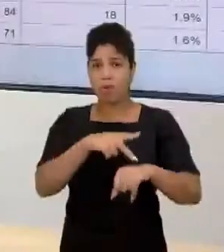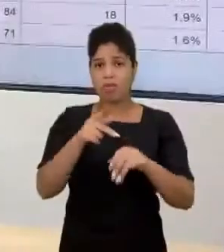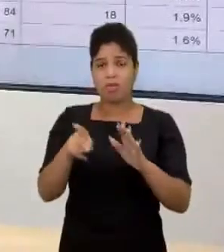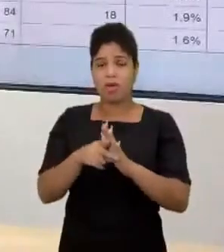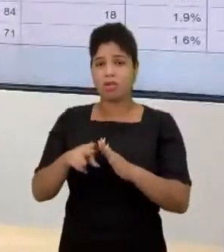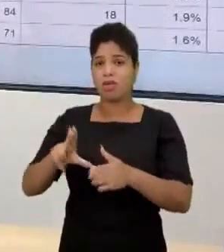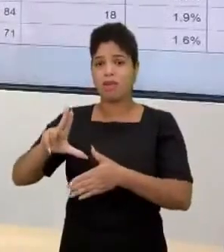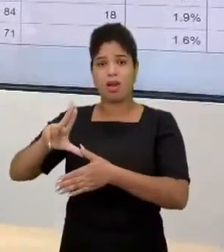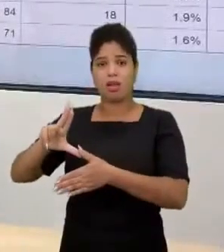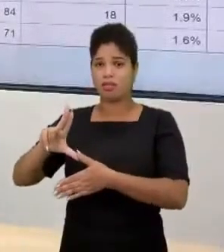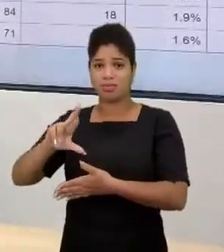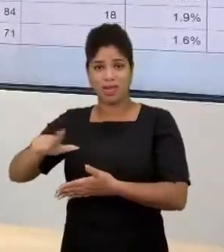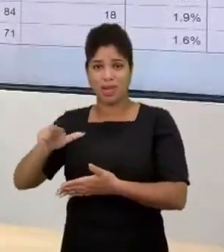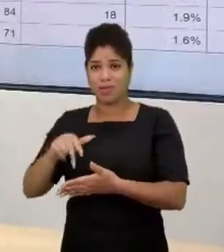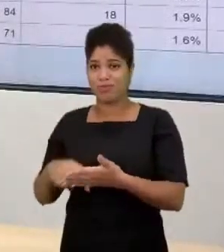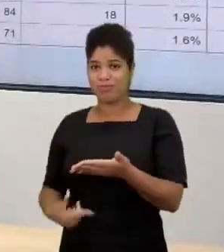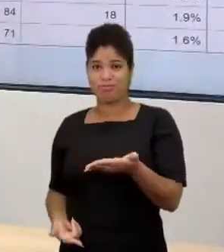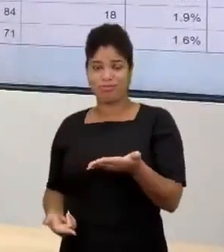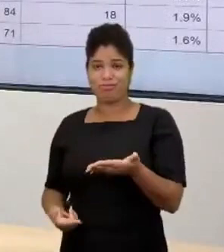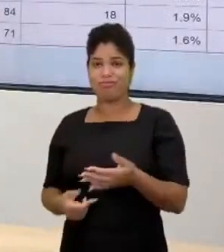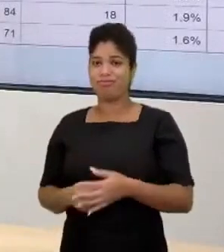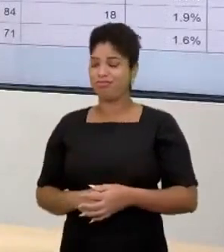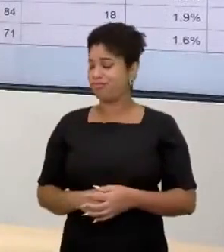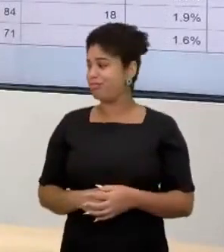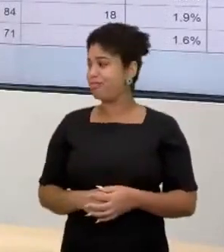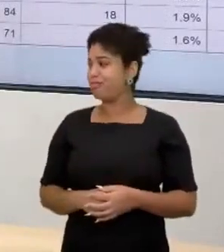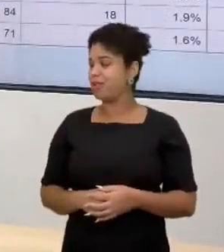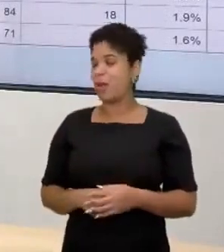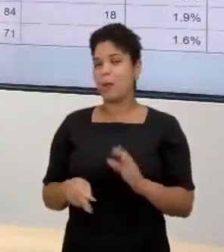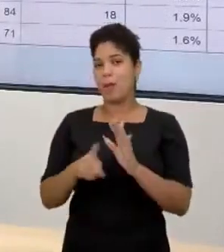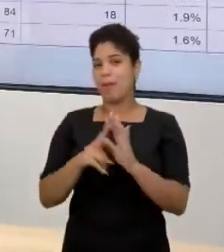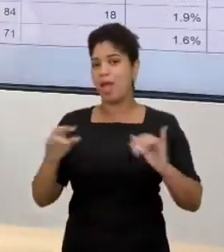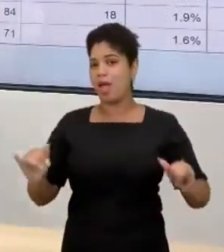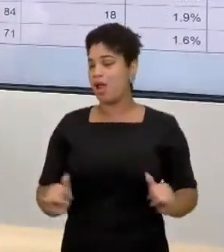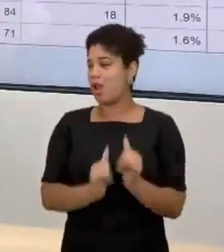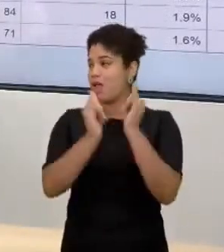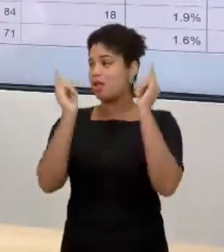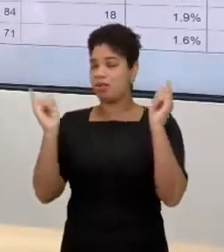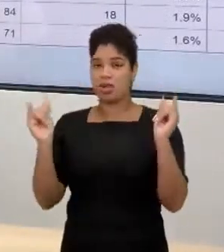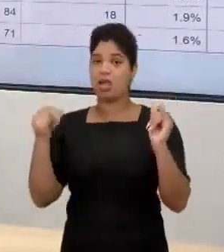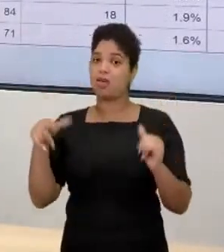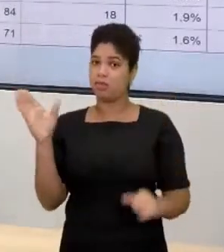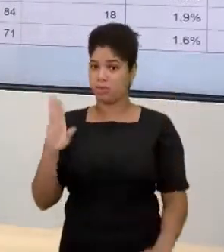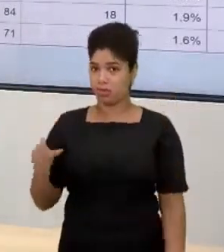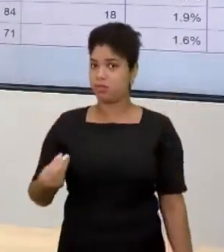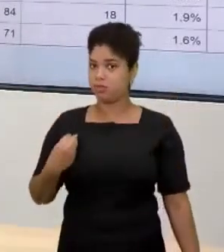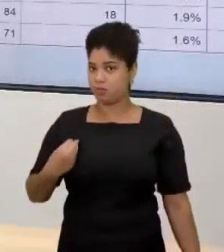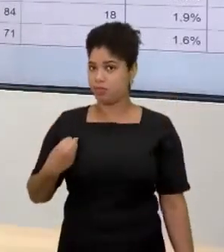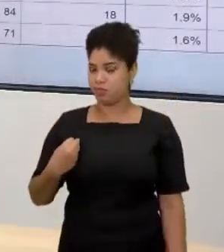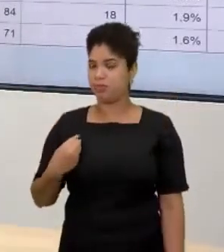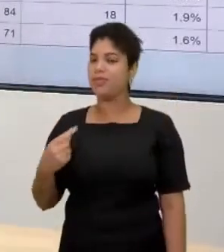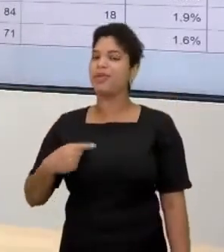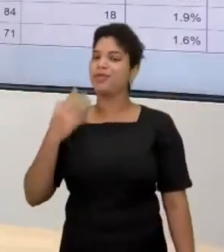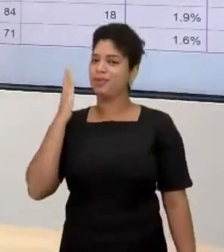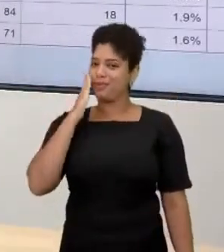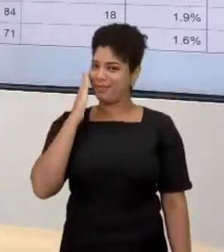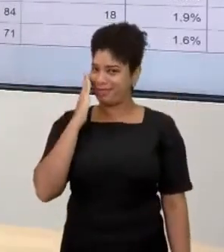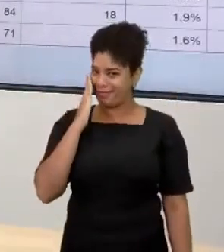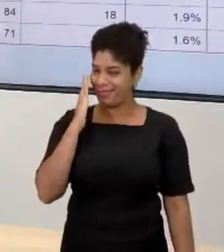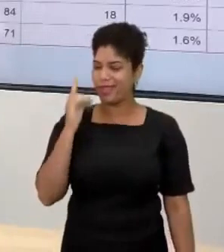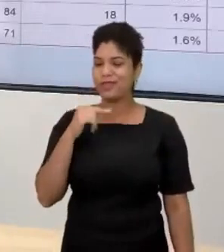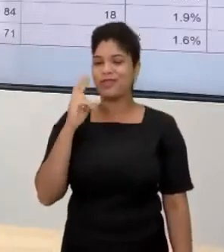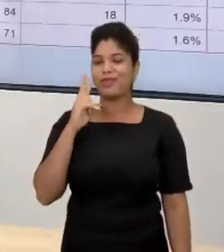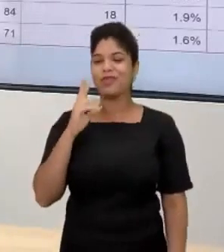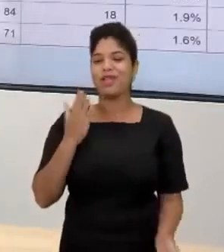da América Latina tendo esse potencial hidrelétrico na qual o Brasil tem, né? E a gente sabe, a gente viu aí